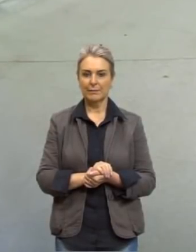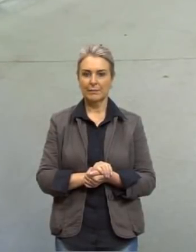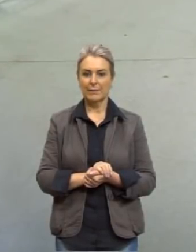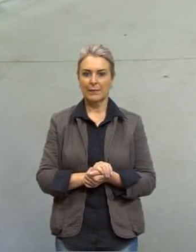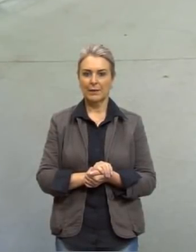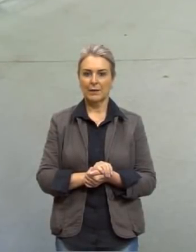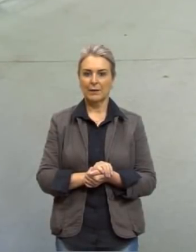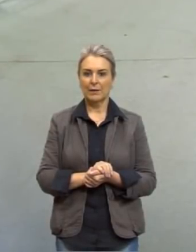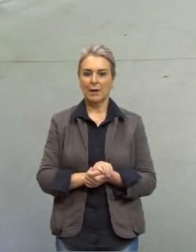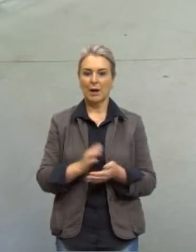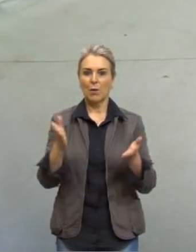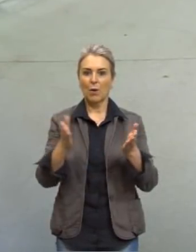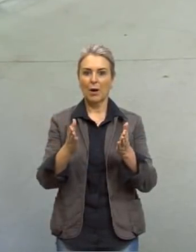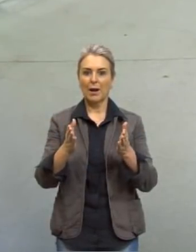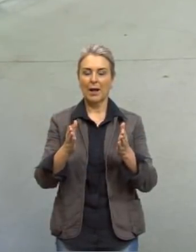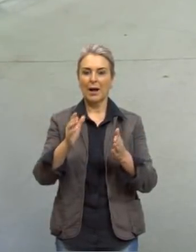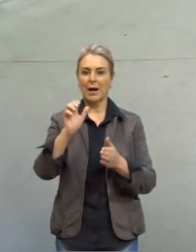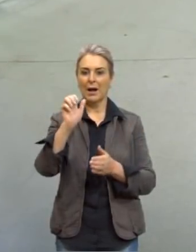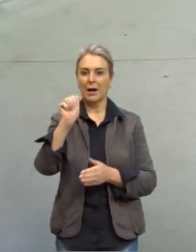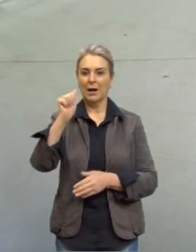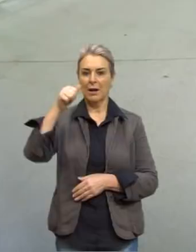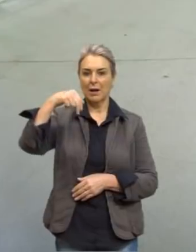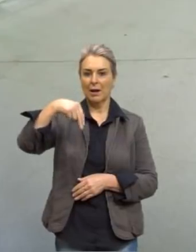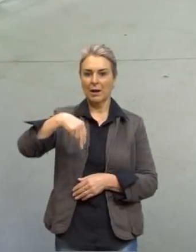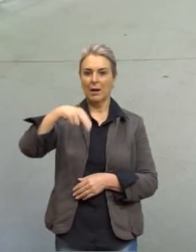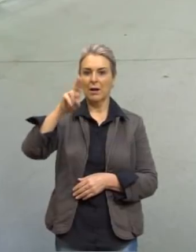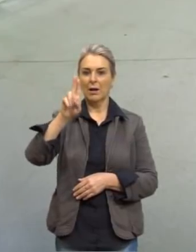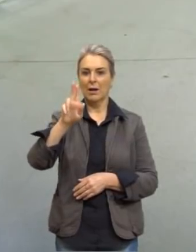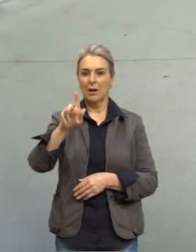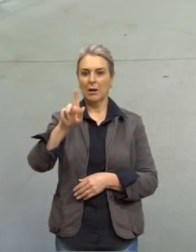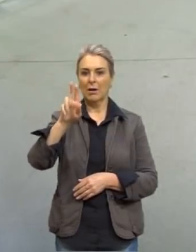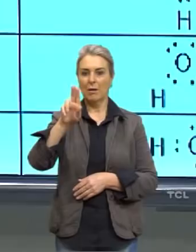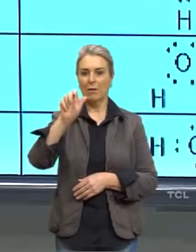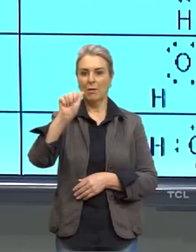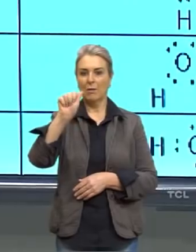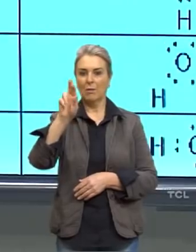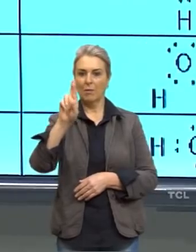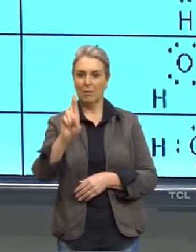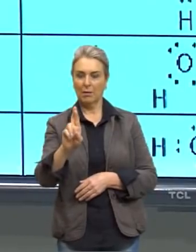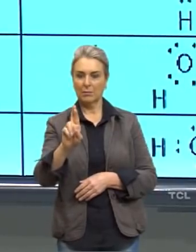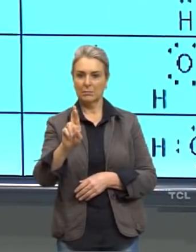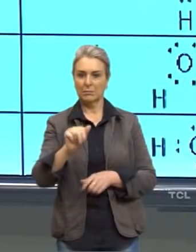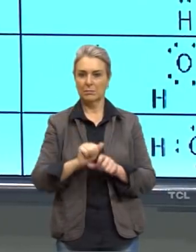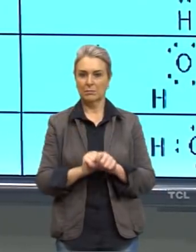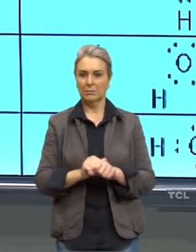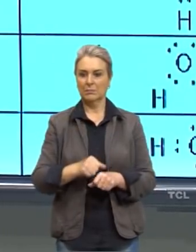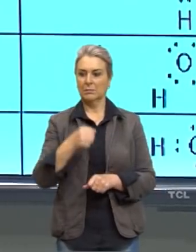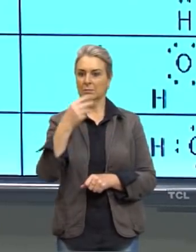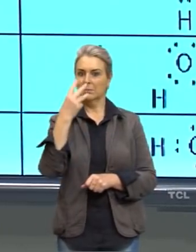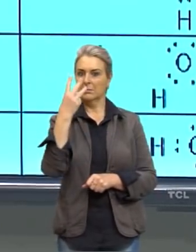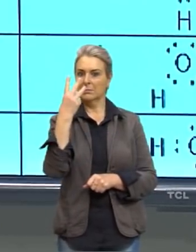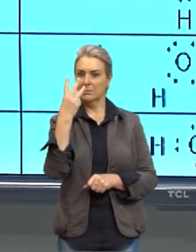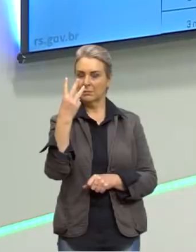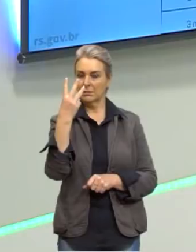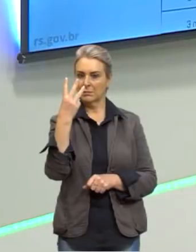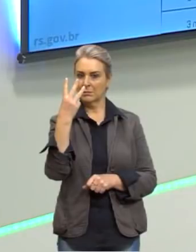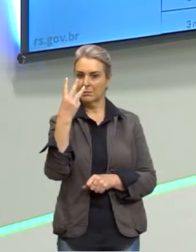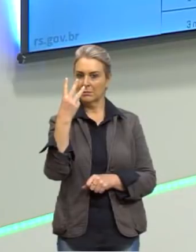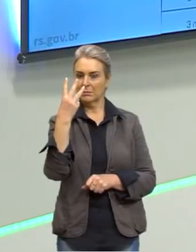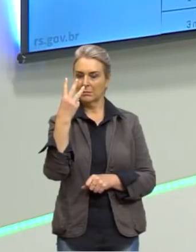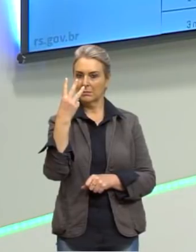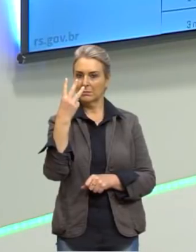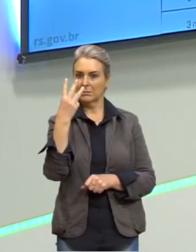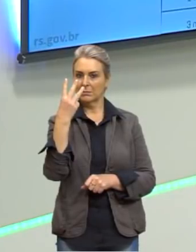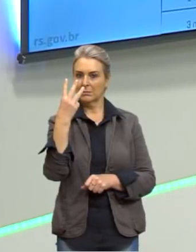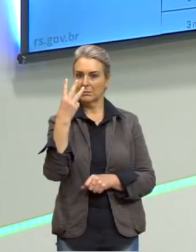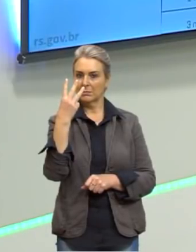é a geometria angular o que que é geometria angular é quando eu tenho três parte 3